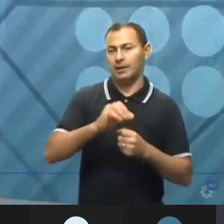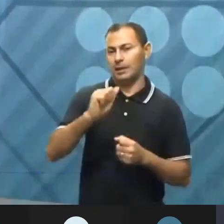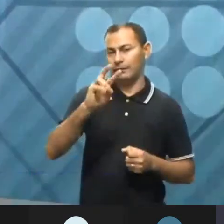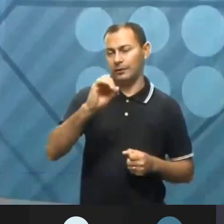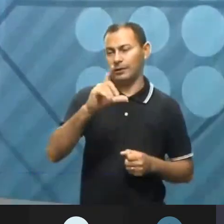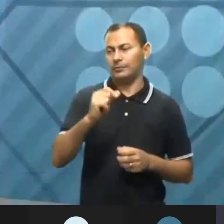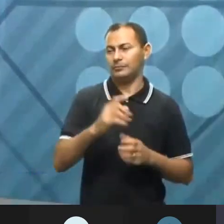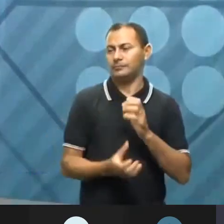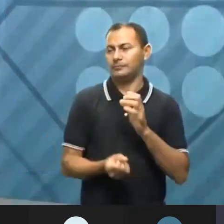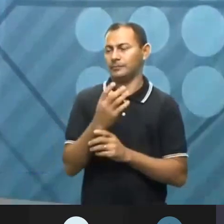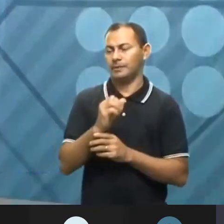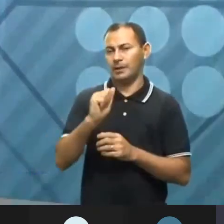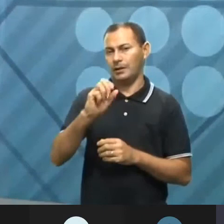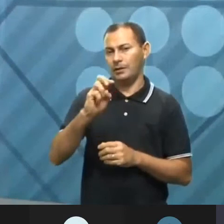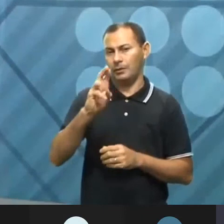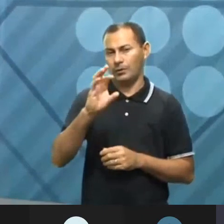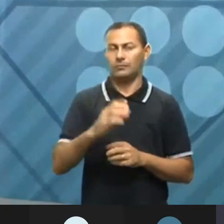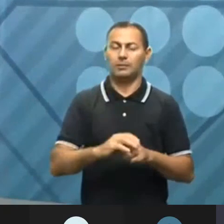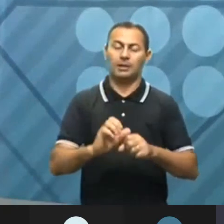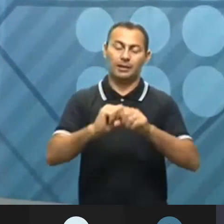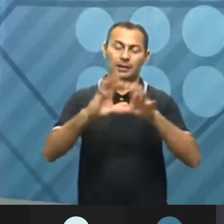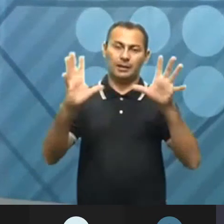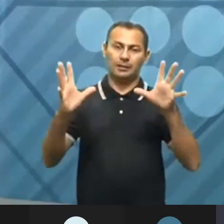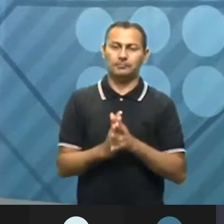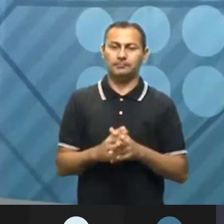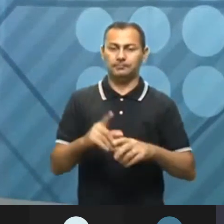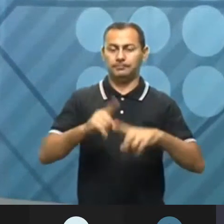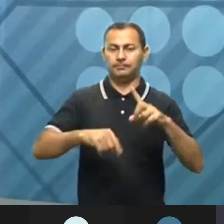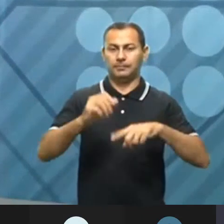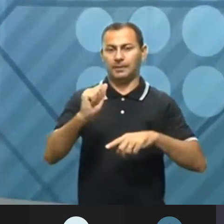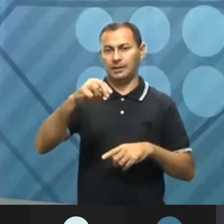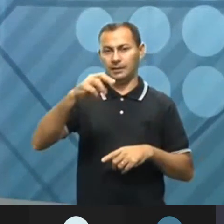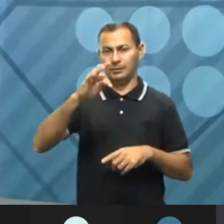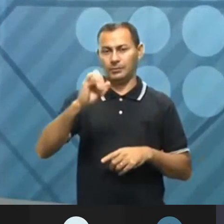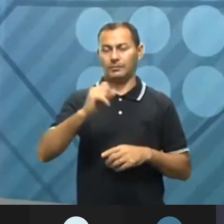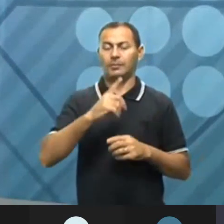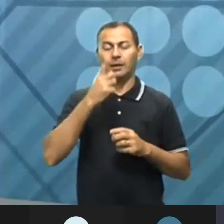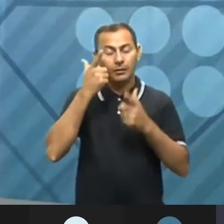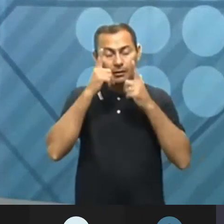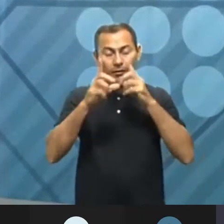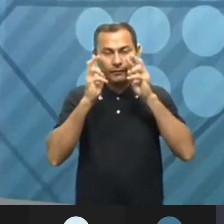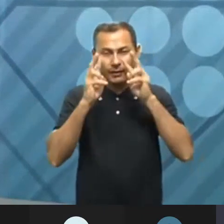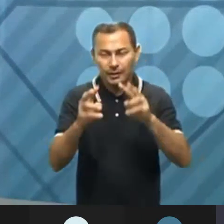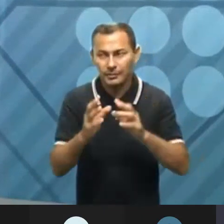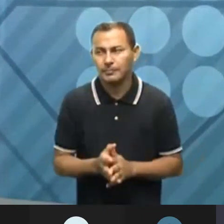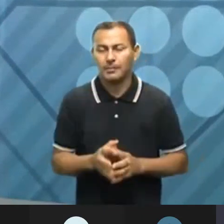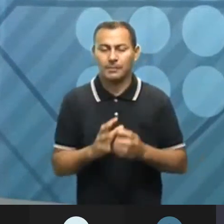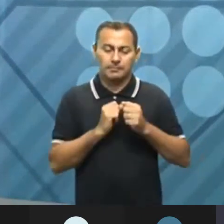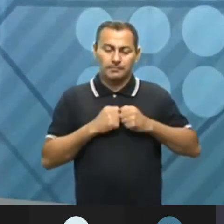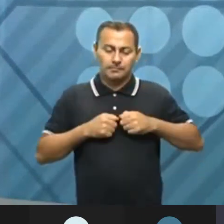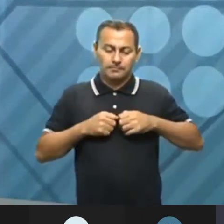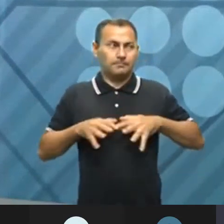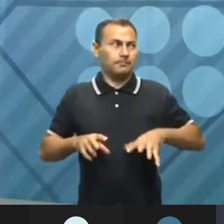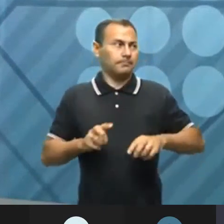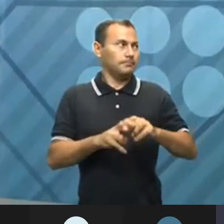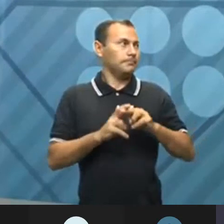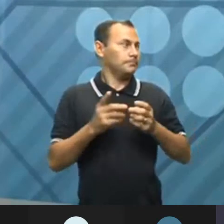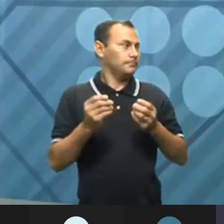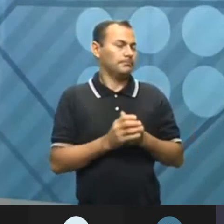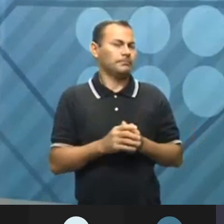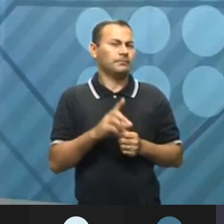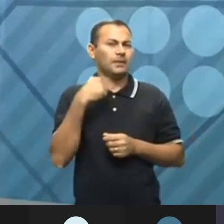e também a formação dos alvéolos. É óbvio que ali na peça anatômica a gente só vai conseguir observar a ramificação ali,